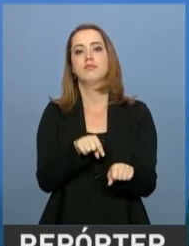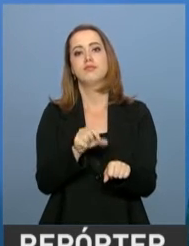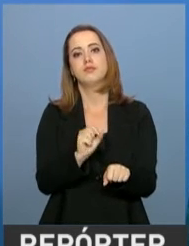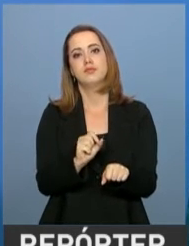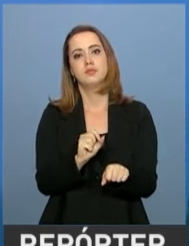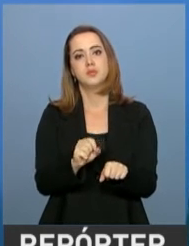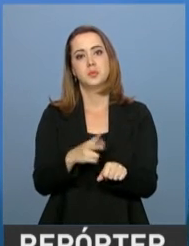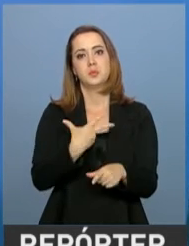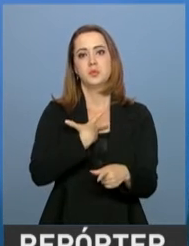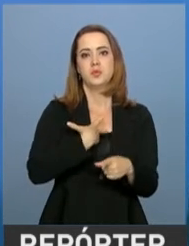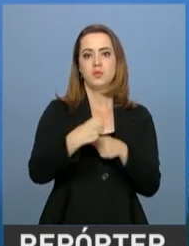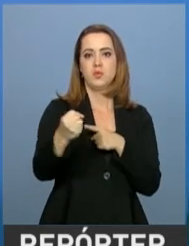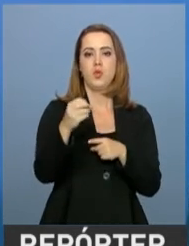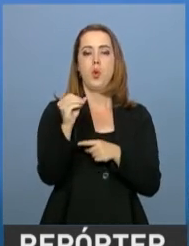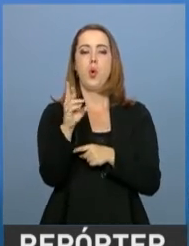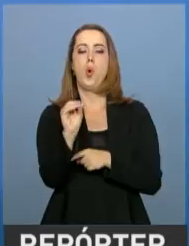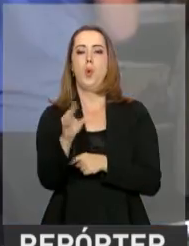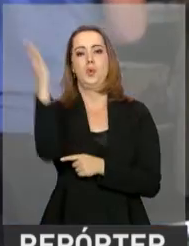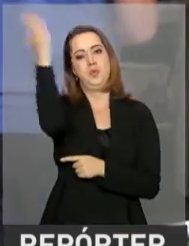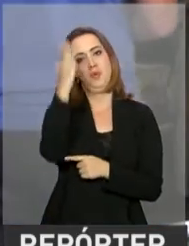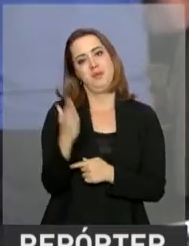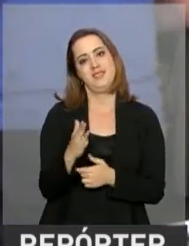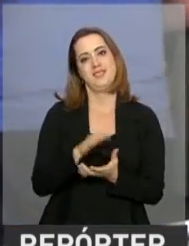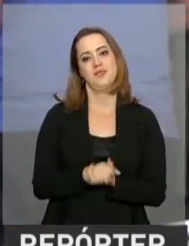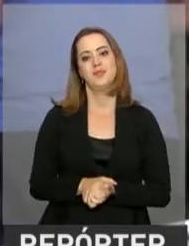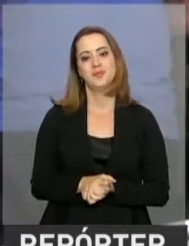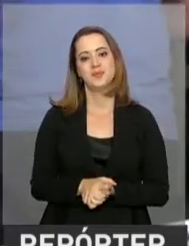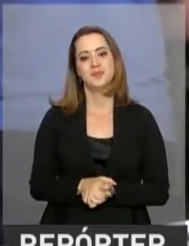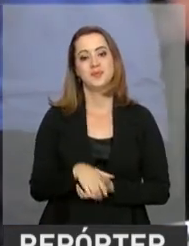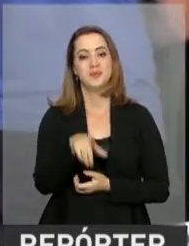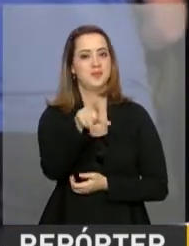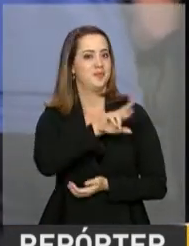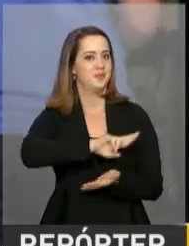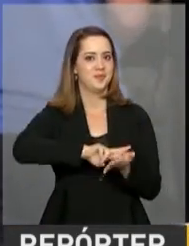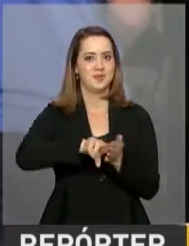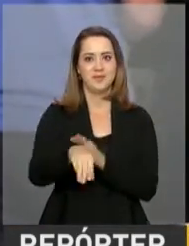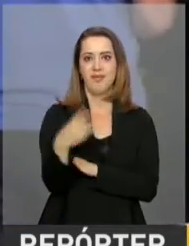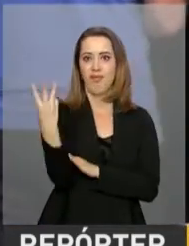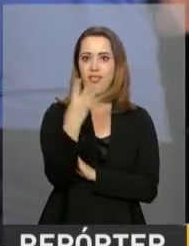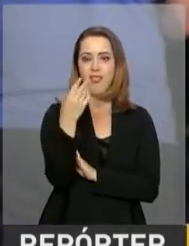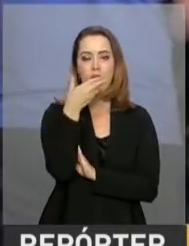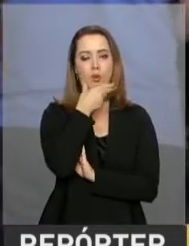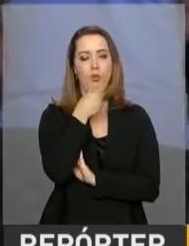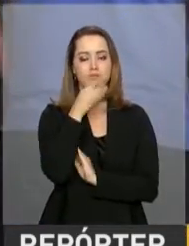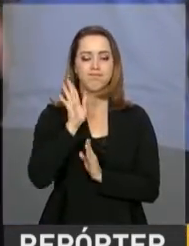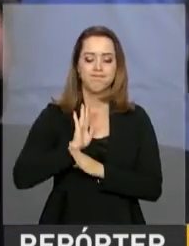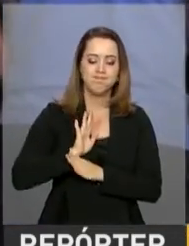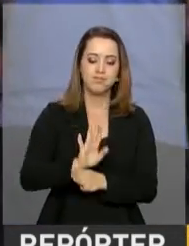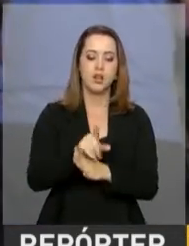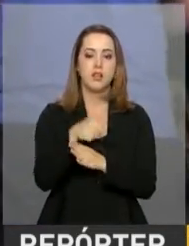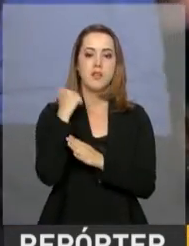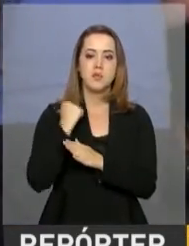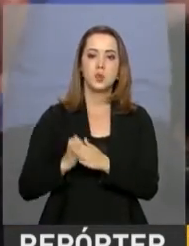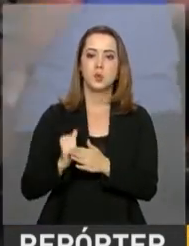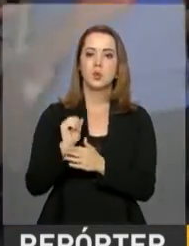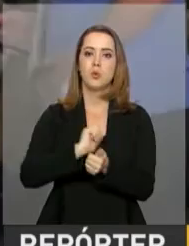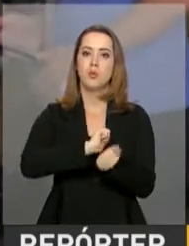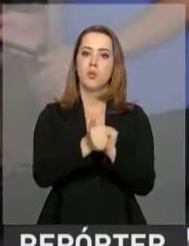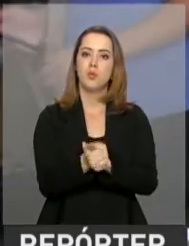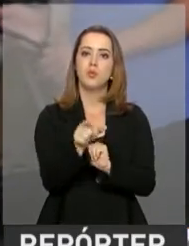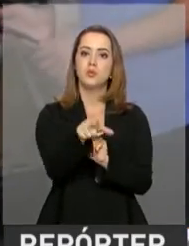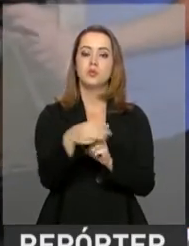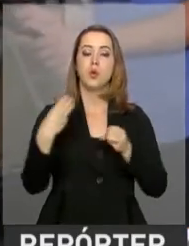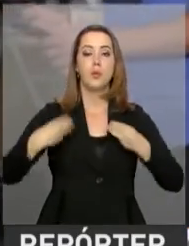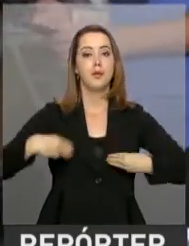para conseguir uma medalha de ouro para o Brasil. Rodrigo, Fábio e Israel são apoiados pelo Bolsa Atleta. O patrocínio do